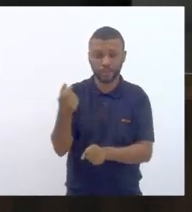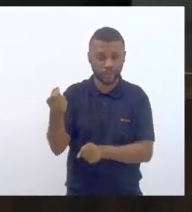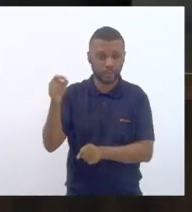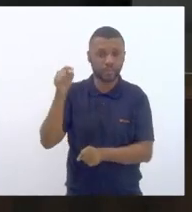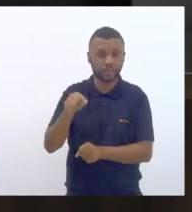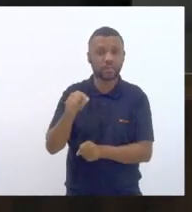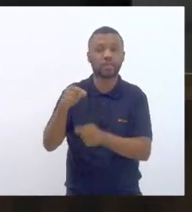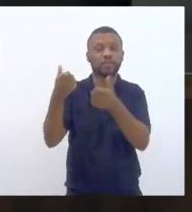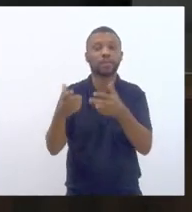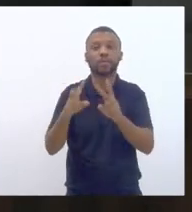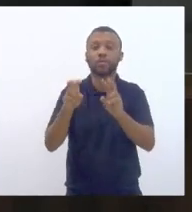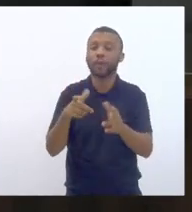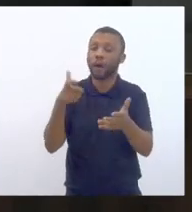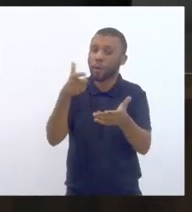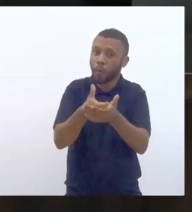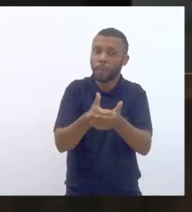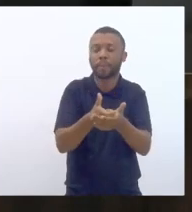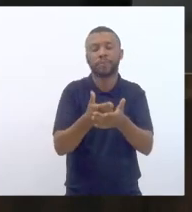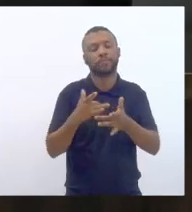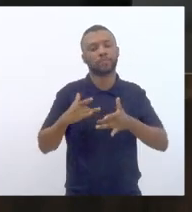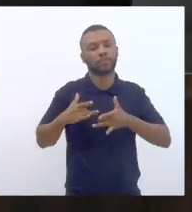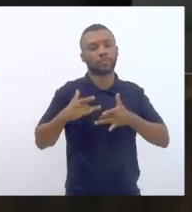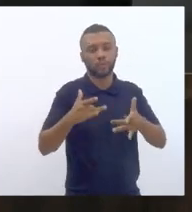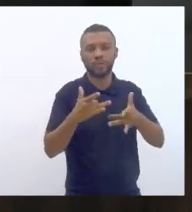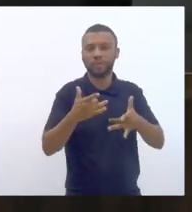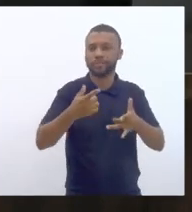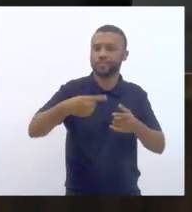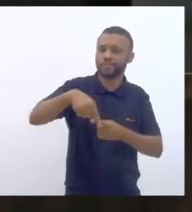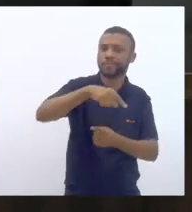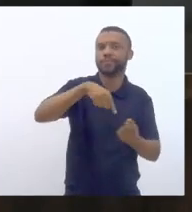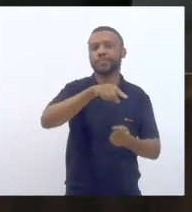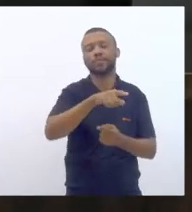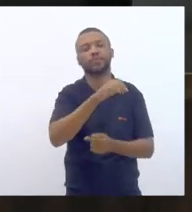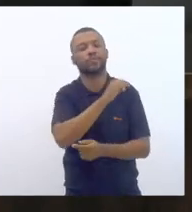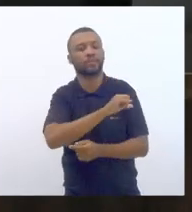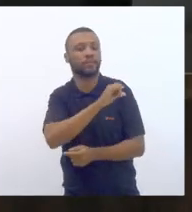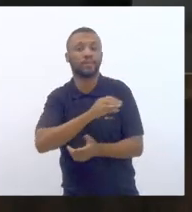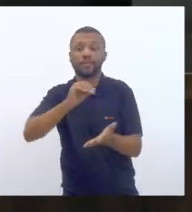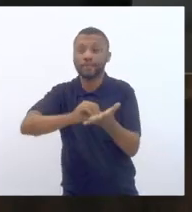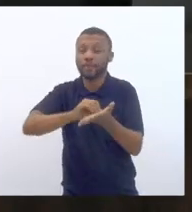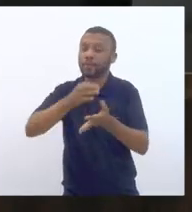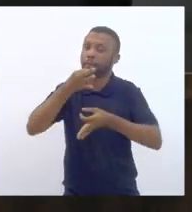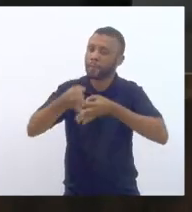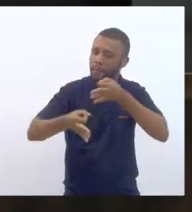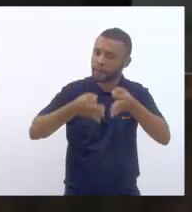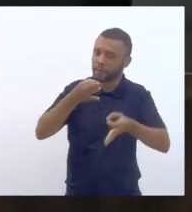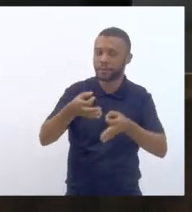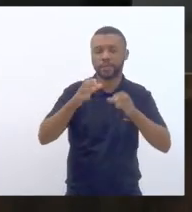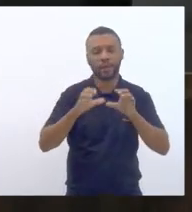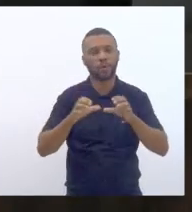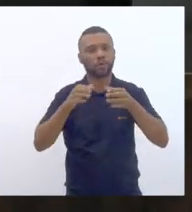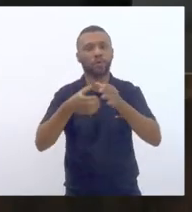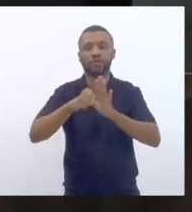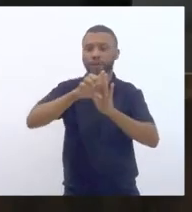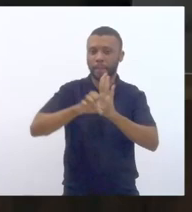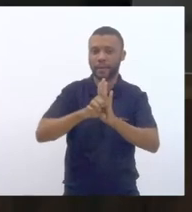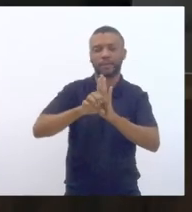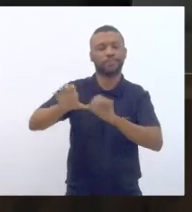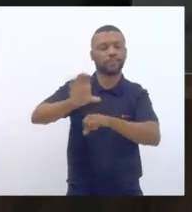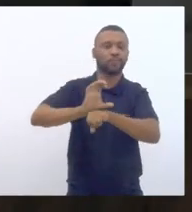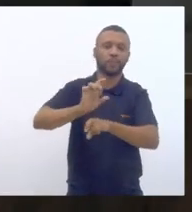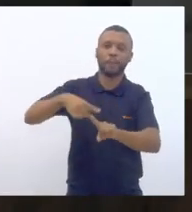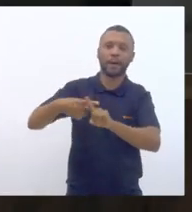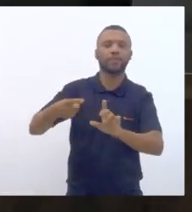modalidade de compra direta de alimentos com doação simultânea no Estado do Rio de Janeiro, pendente de pareceres da Comissão de Emendas Condicionais e